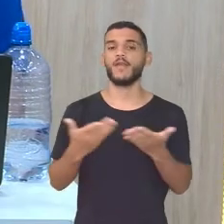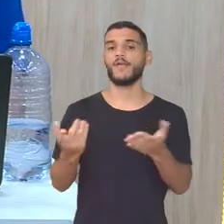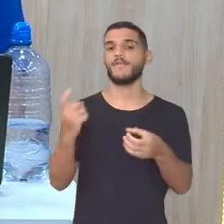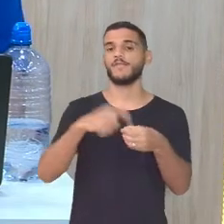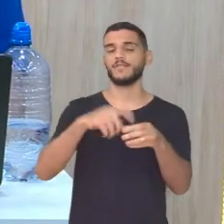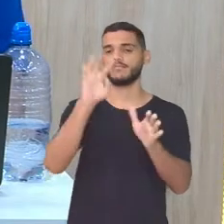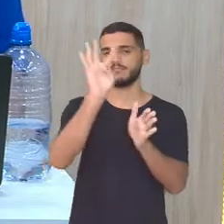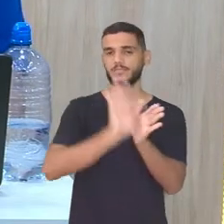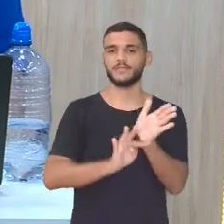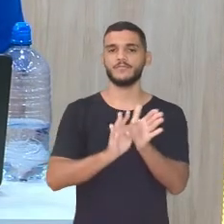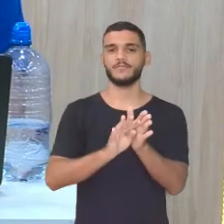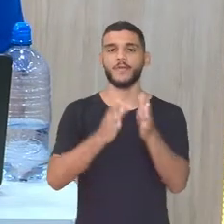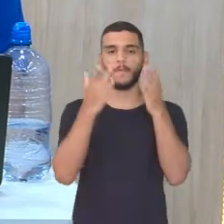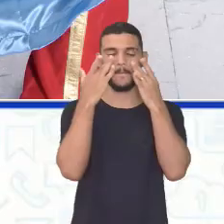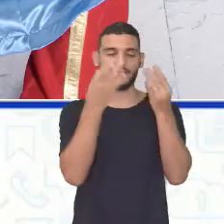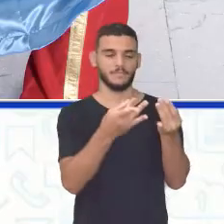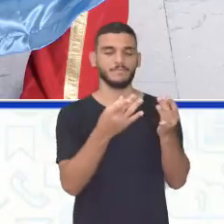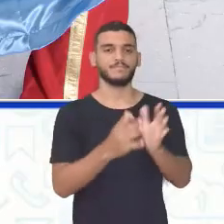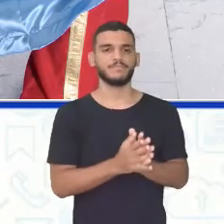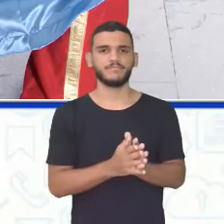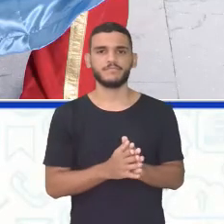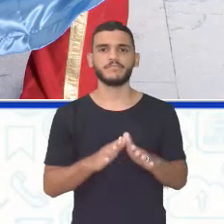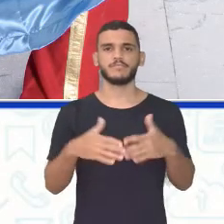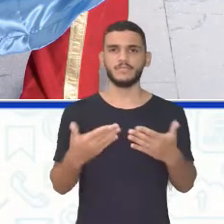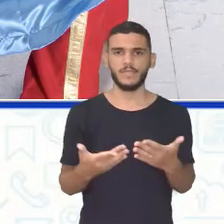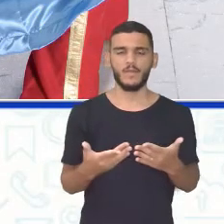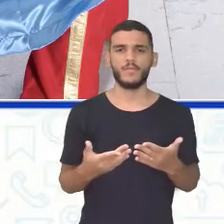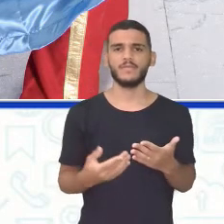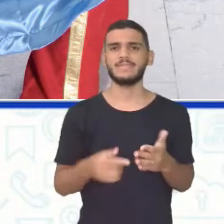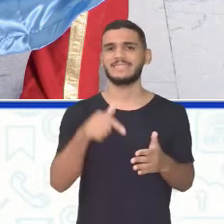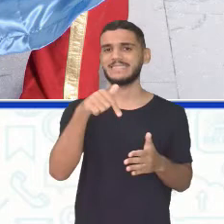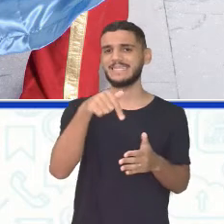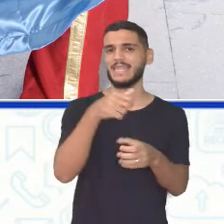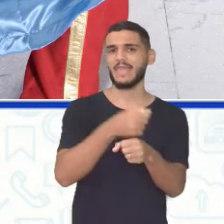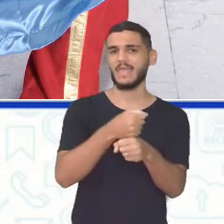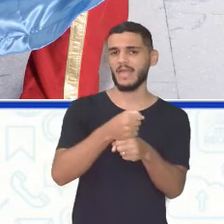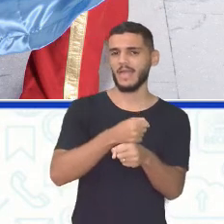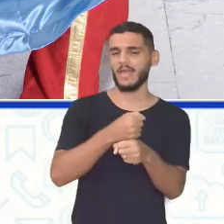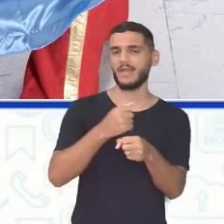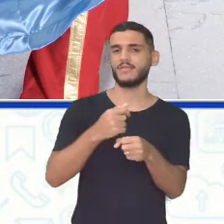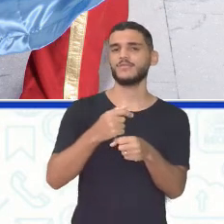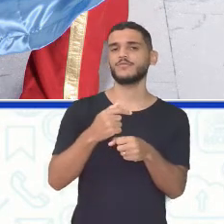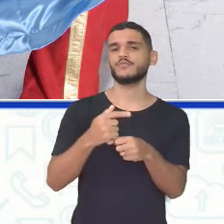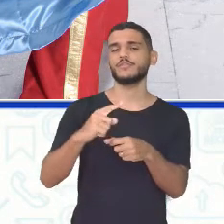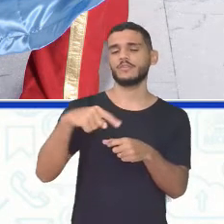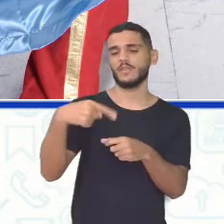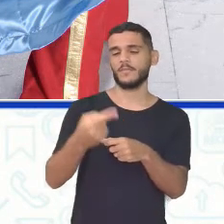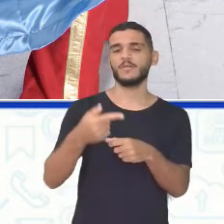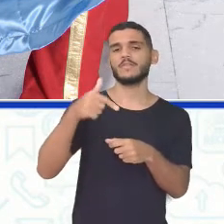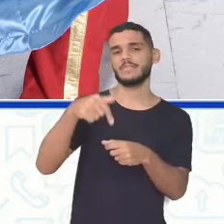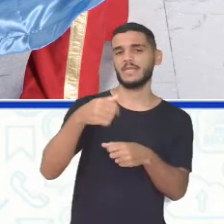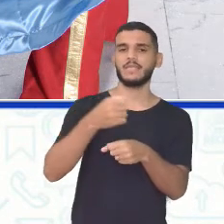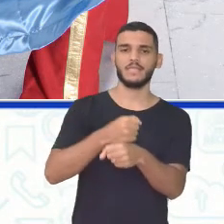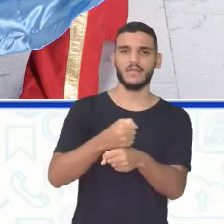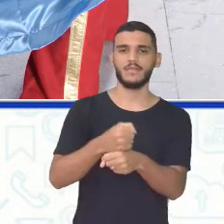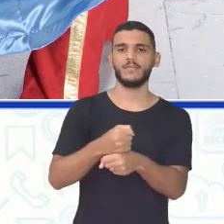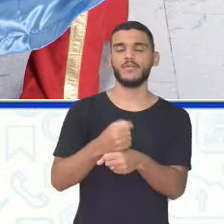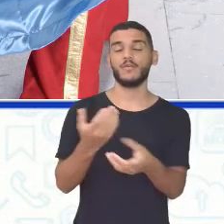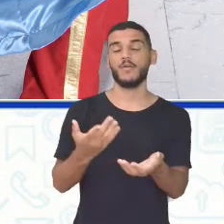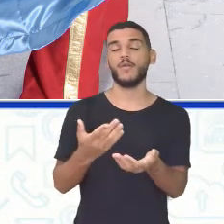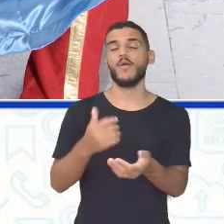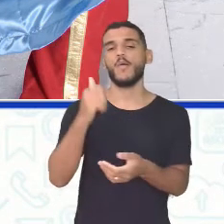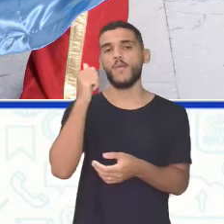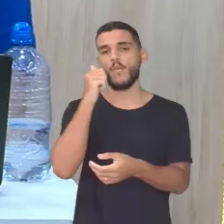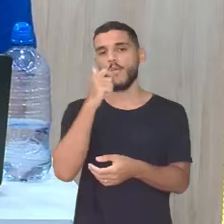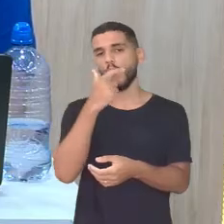texto? 7 anos se passaram, né? E depois mais 7. E aí, Eles ficaram juntos do jeito que eles podiam ficar juntos, que é